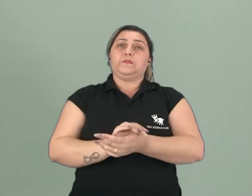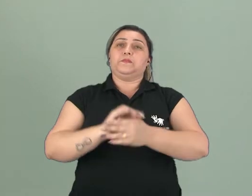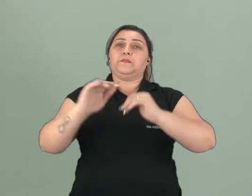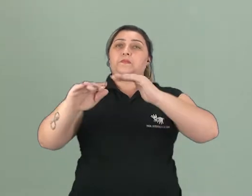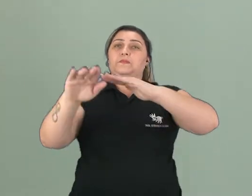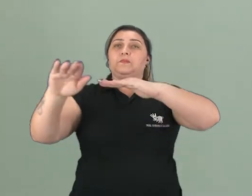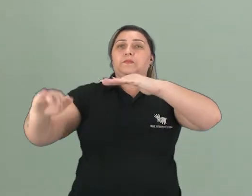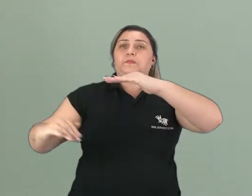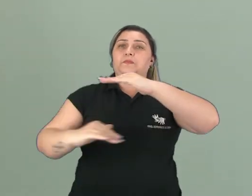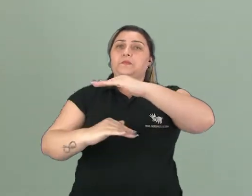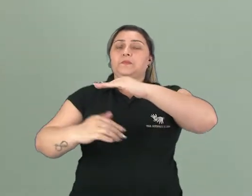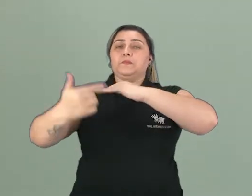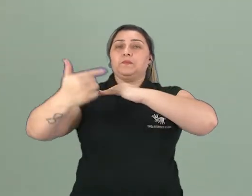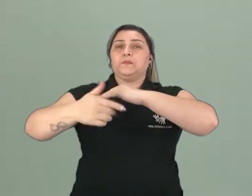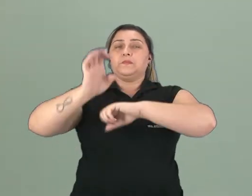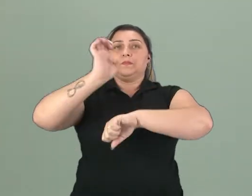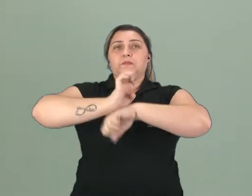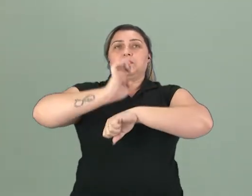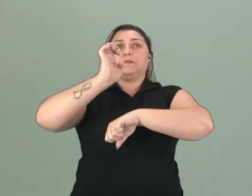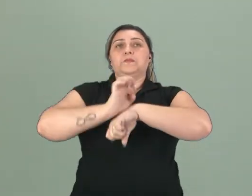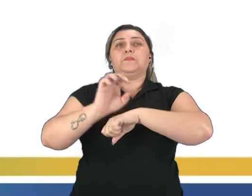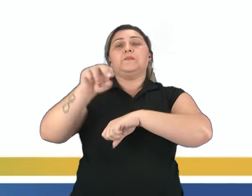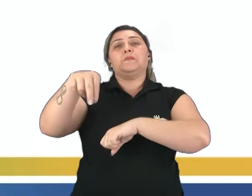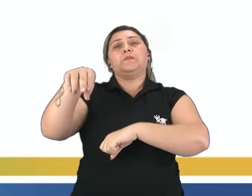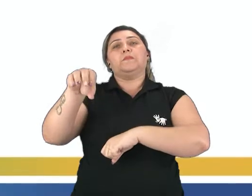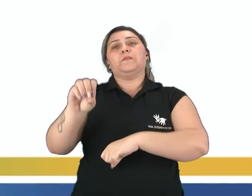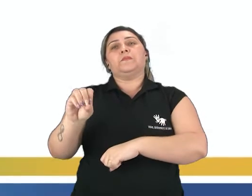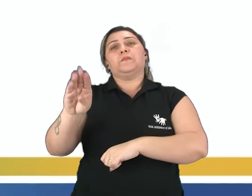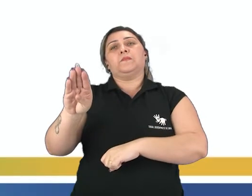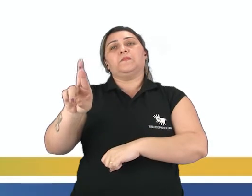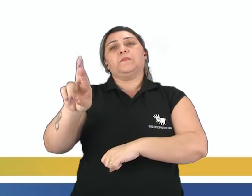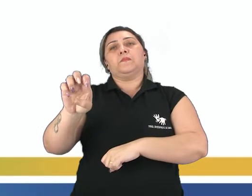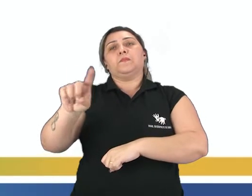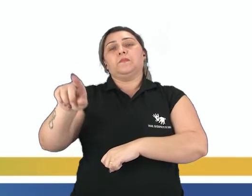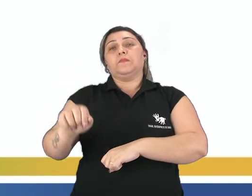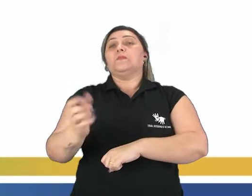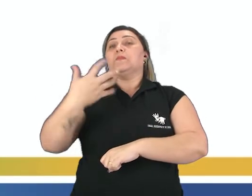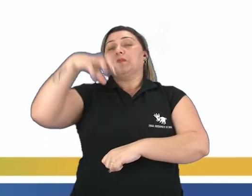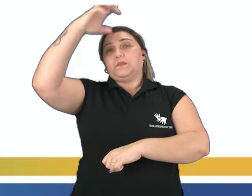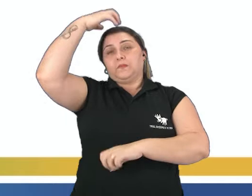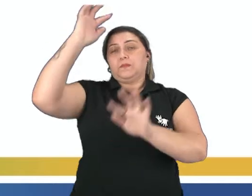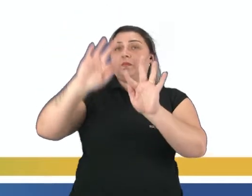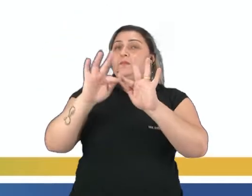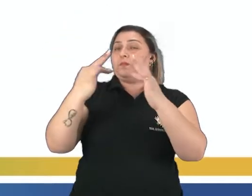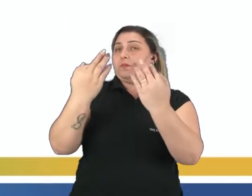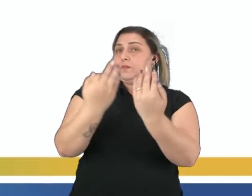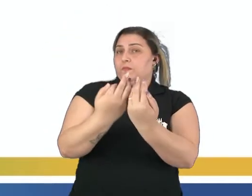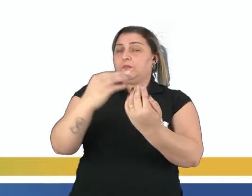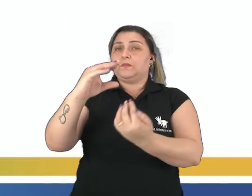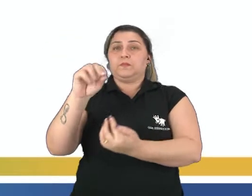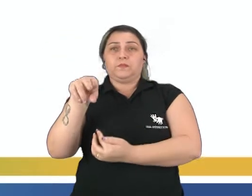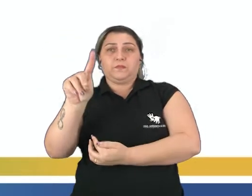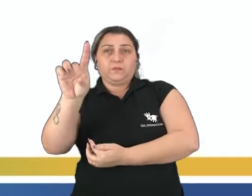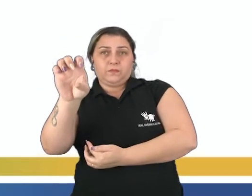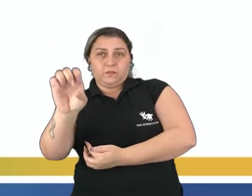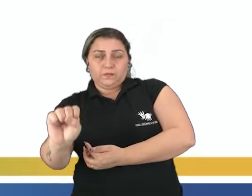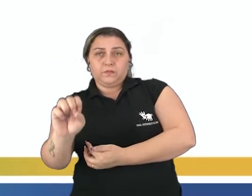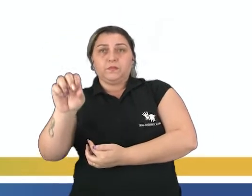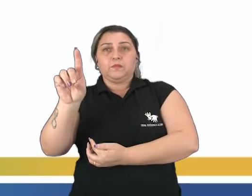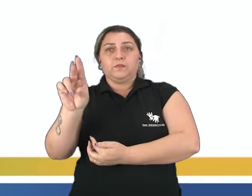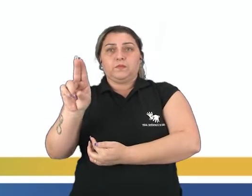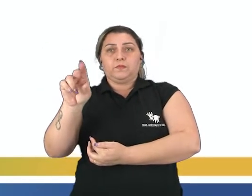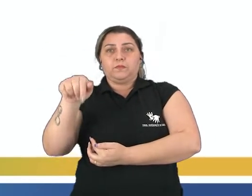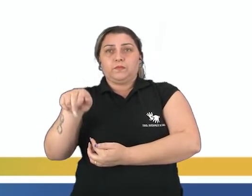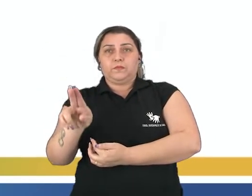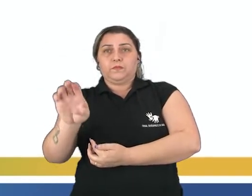do clero, no segundo estado, estava a nobreza, que era formada pelo rei, sua família, condes, duques, marqueses